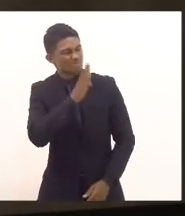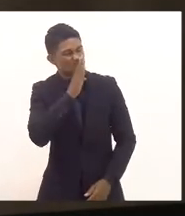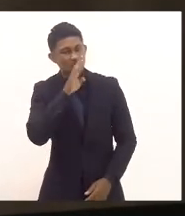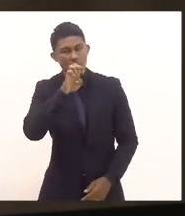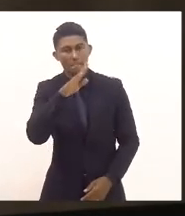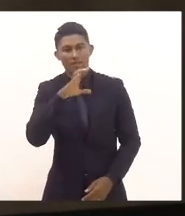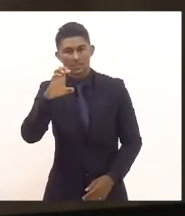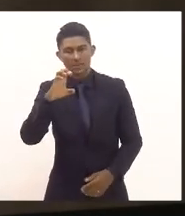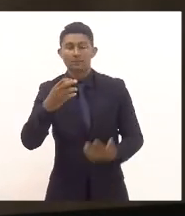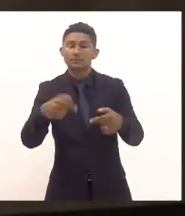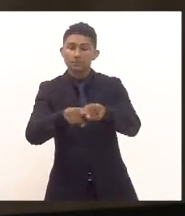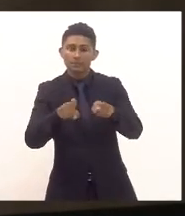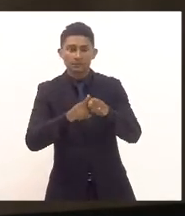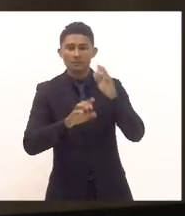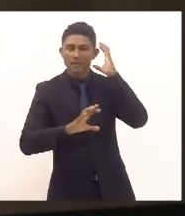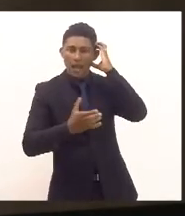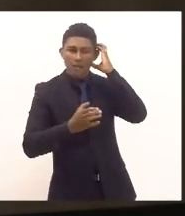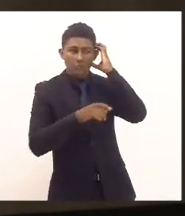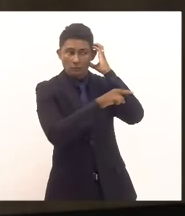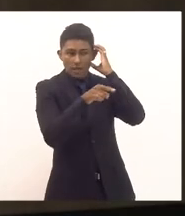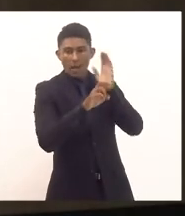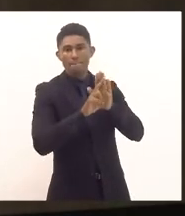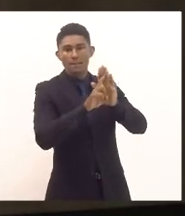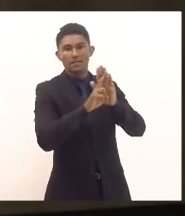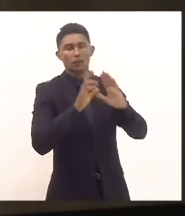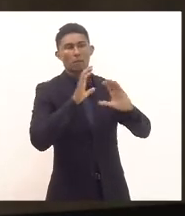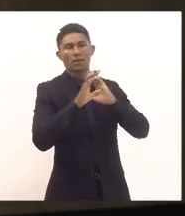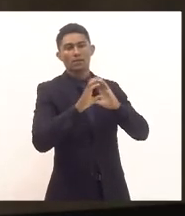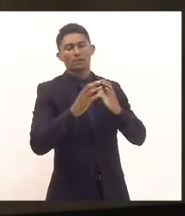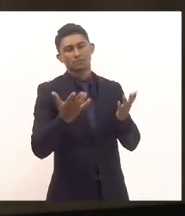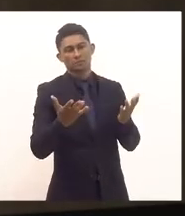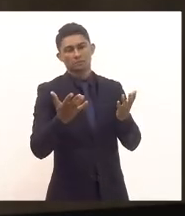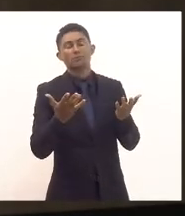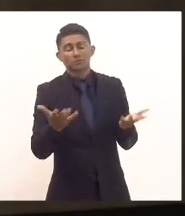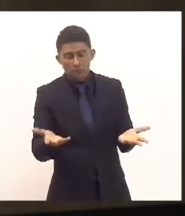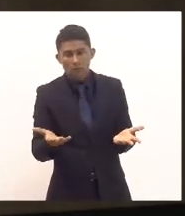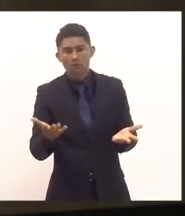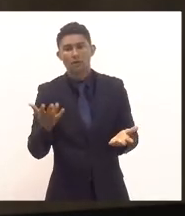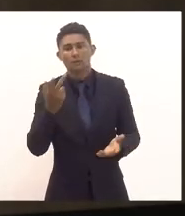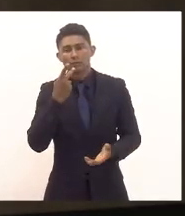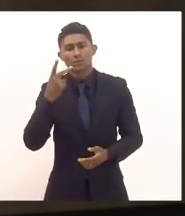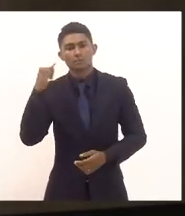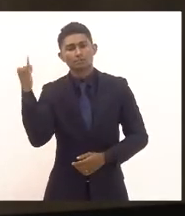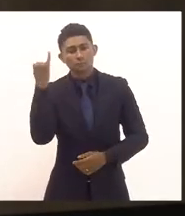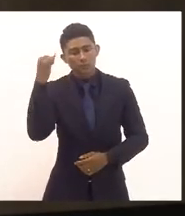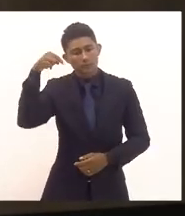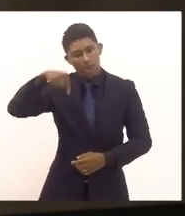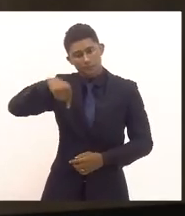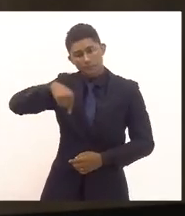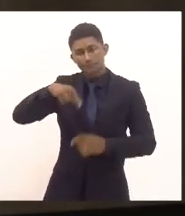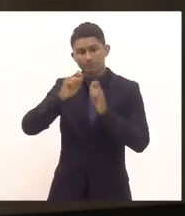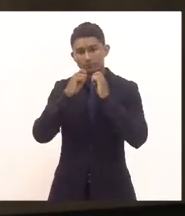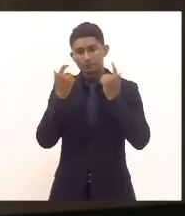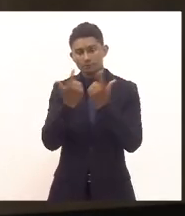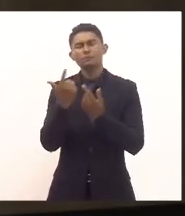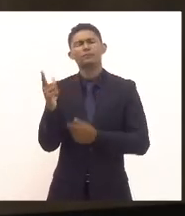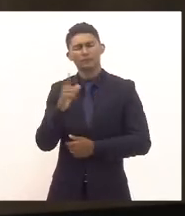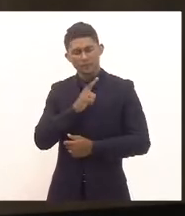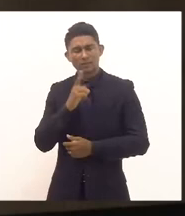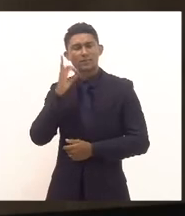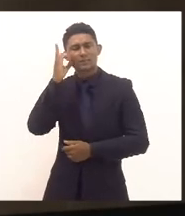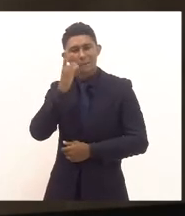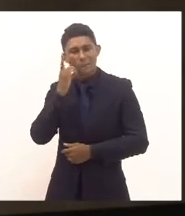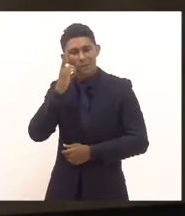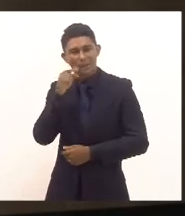boca das rádios que representam a comunicação pública eu quero dizer nada o tipo de terminar Assembleia Legislativa uma frente parlamentar